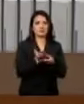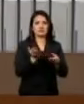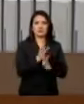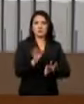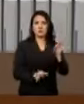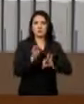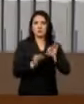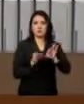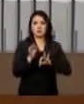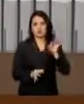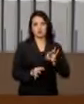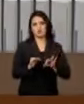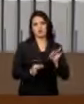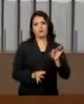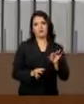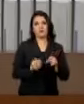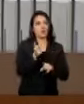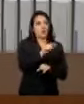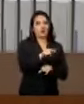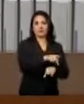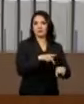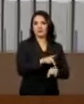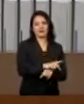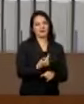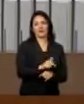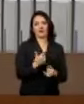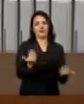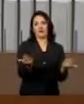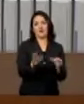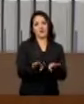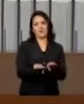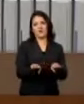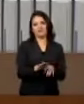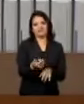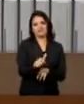que esta Suprema Corte. Não há.